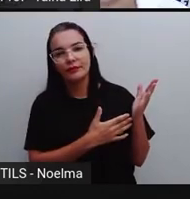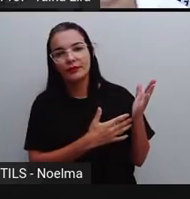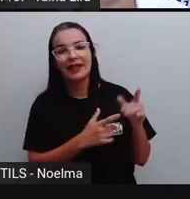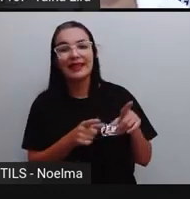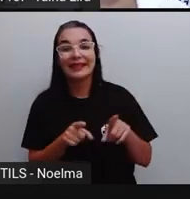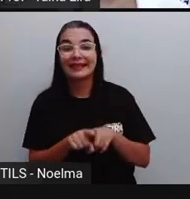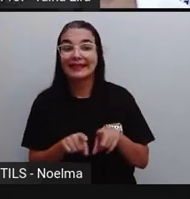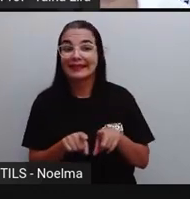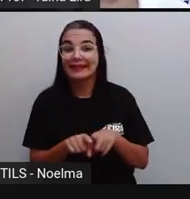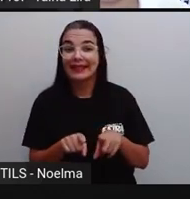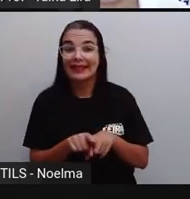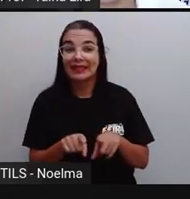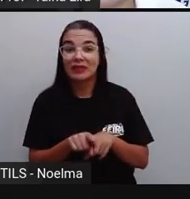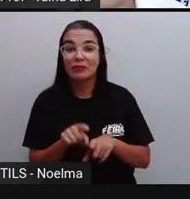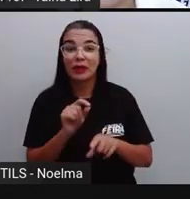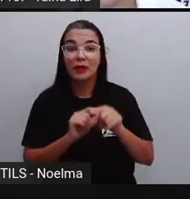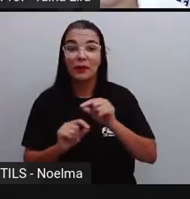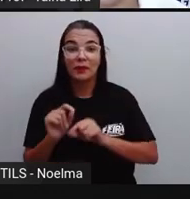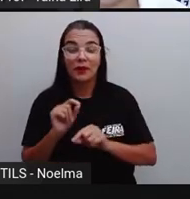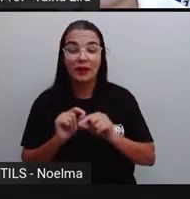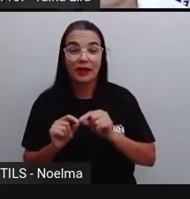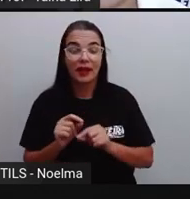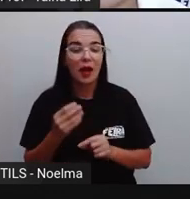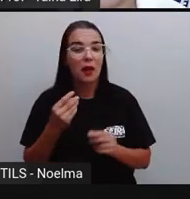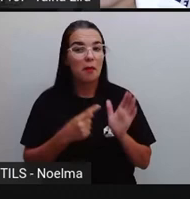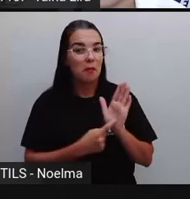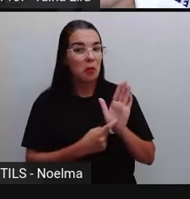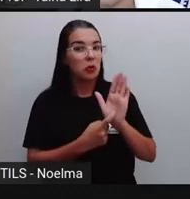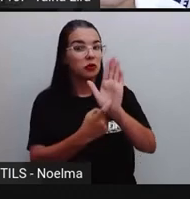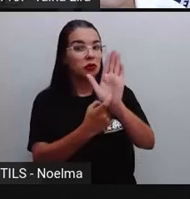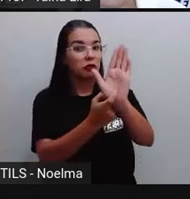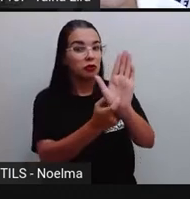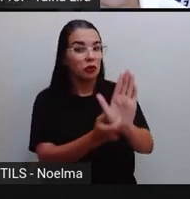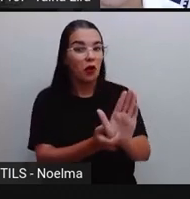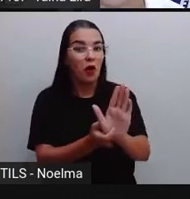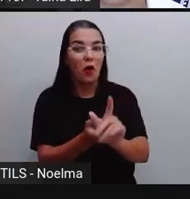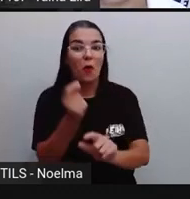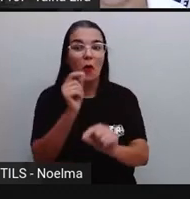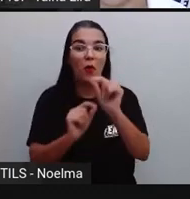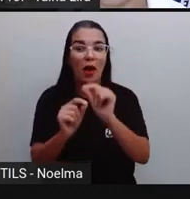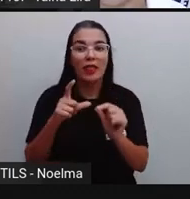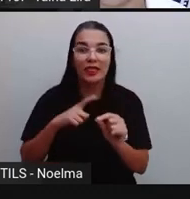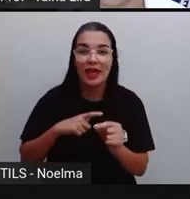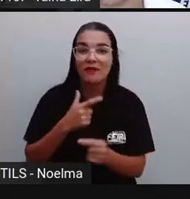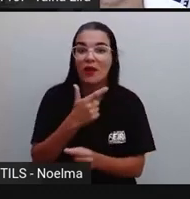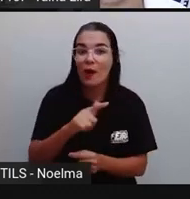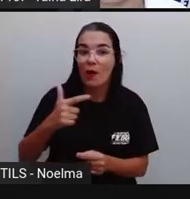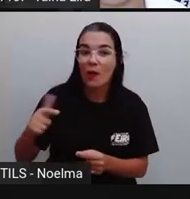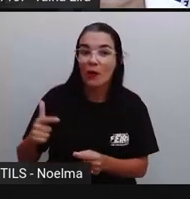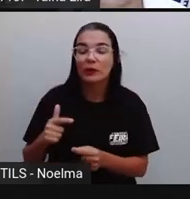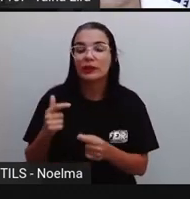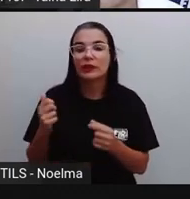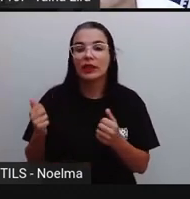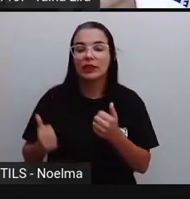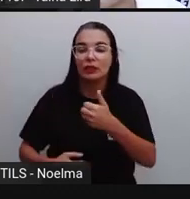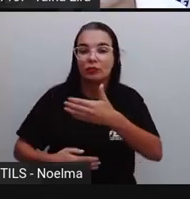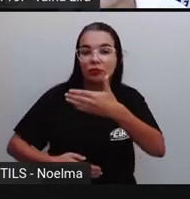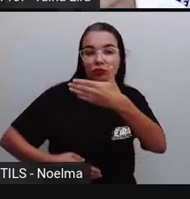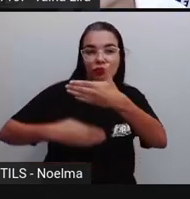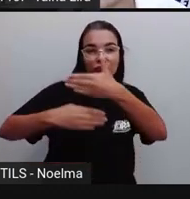Olha lá, falando também, a gente ilustrou aí, ó, e dessa vez ele trouxe mais alguns